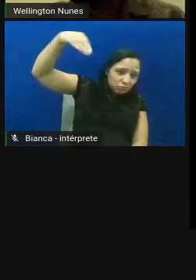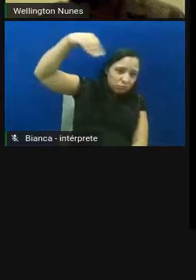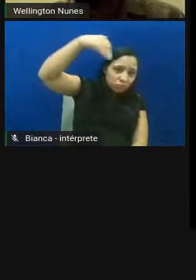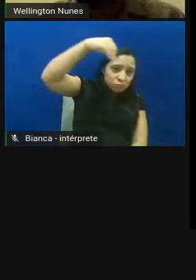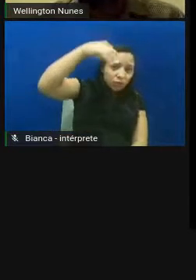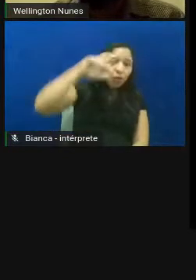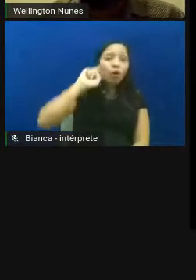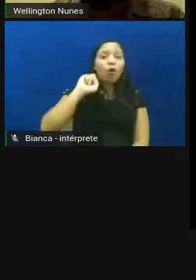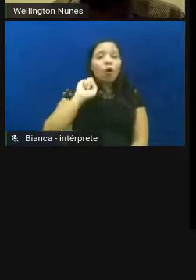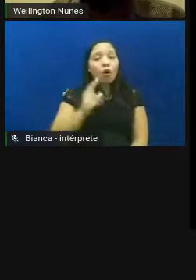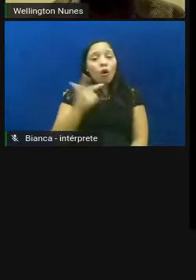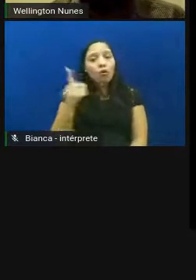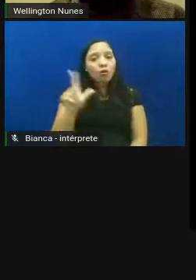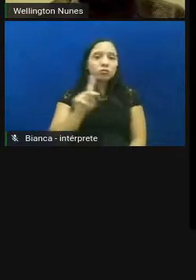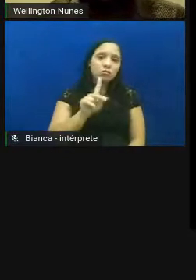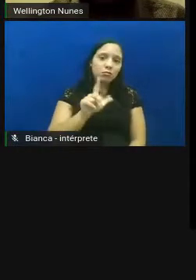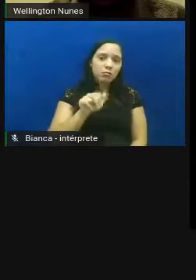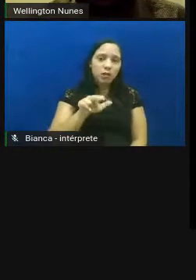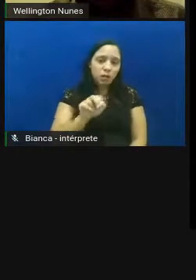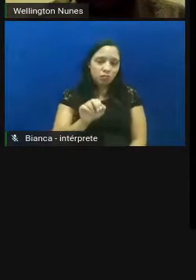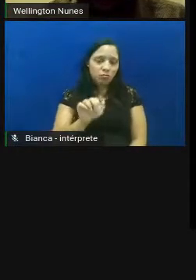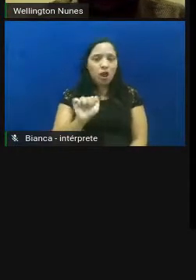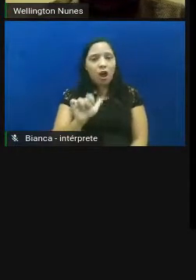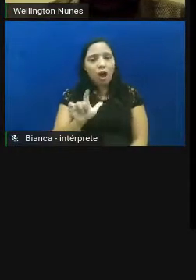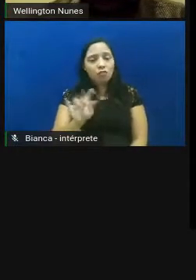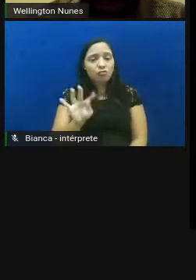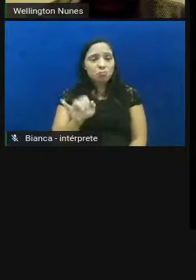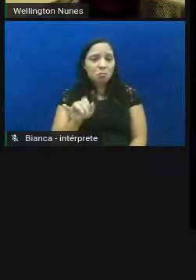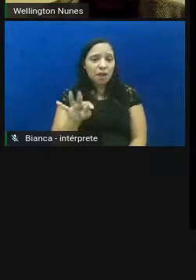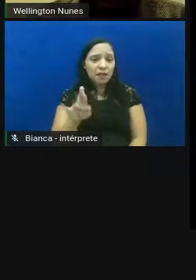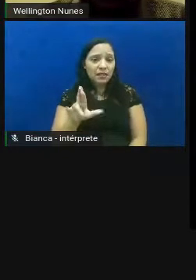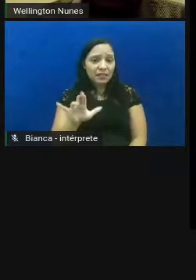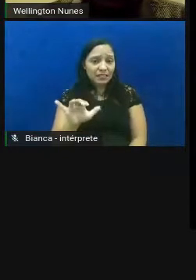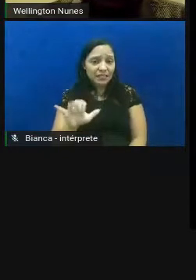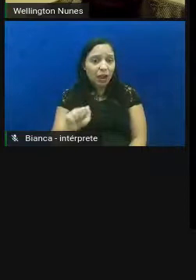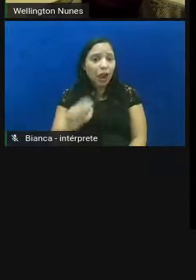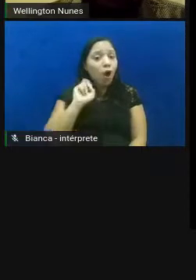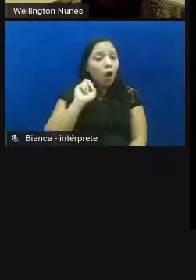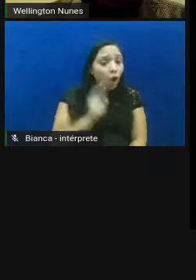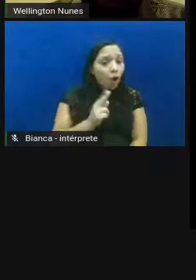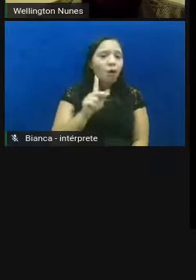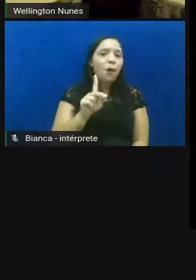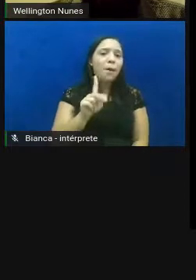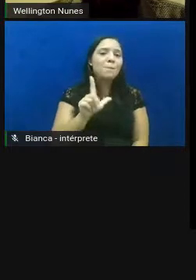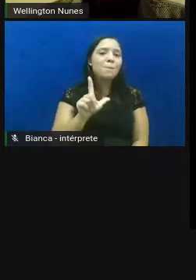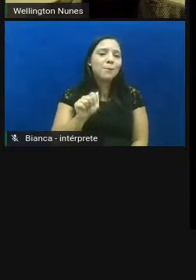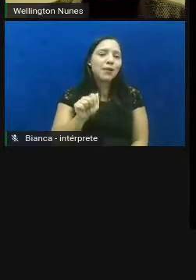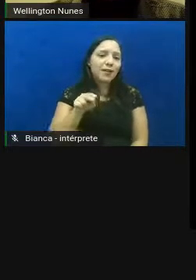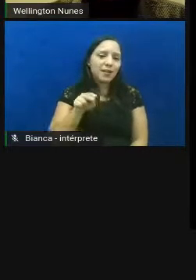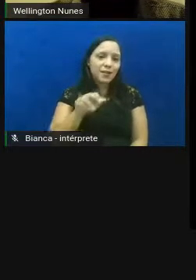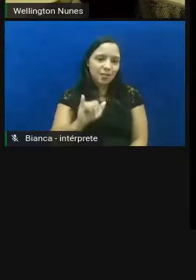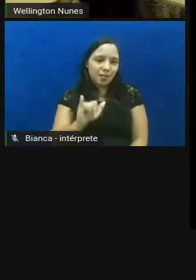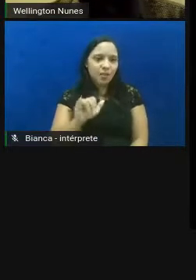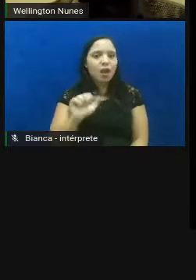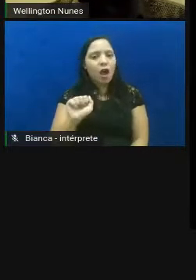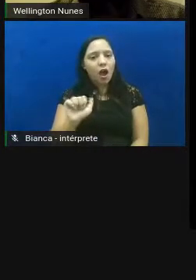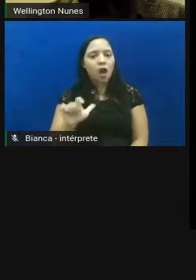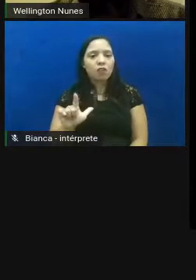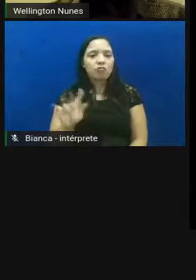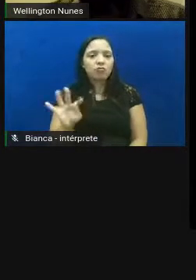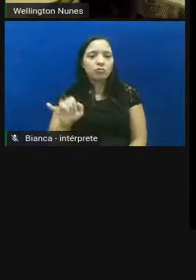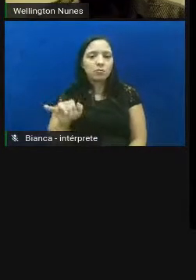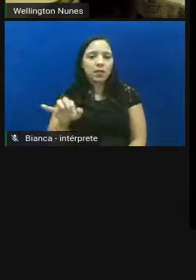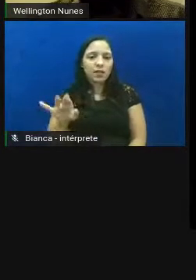plane altimétrico, depende da literatura. Onde nós temos aqui, além da imagem de satélite